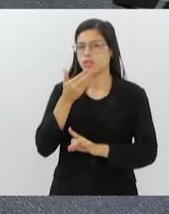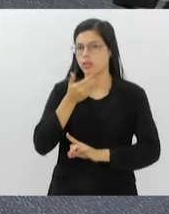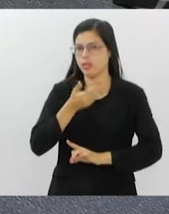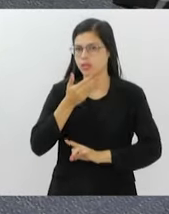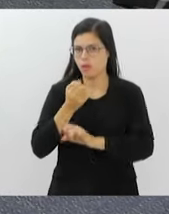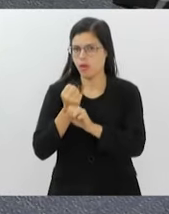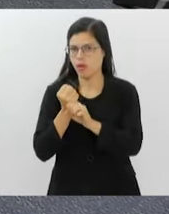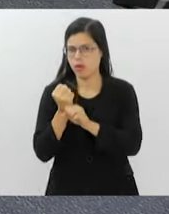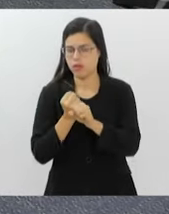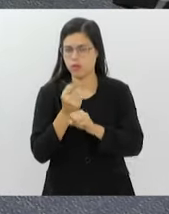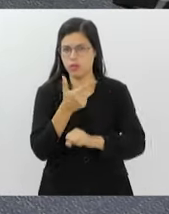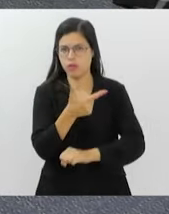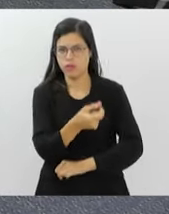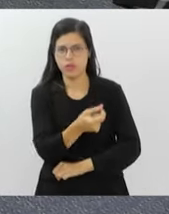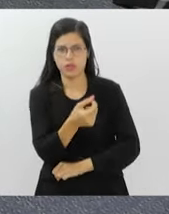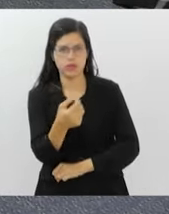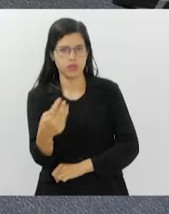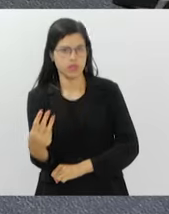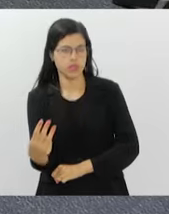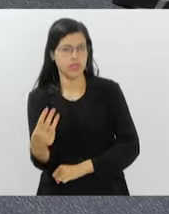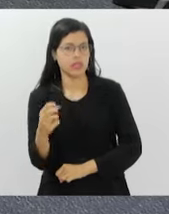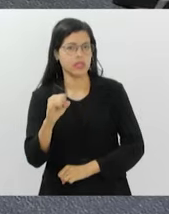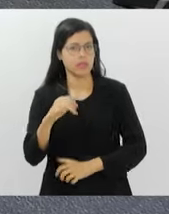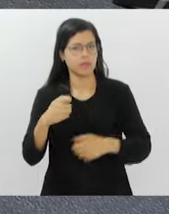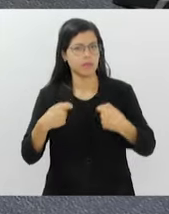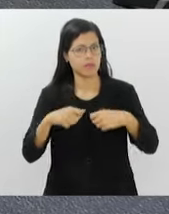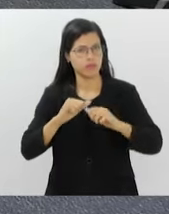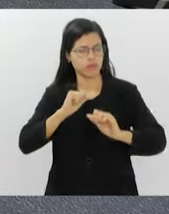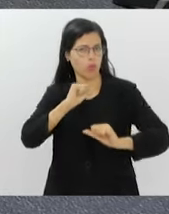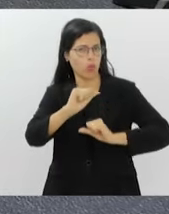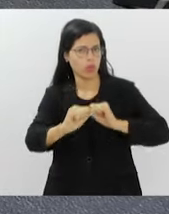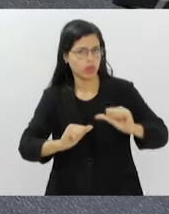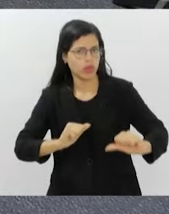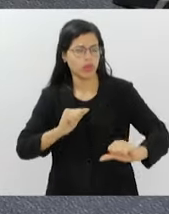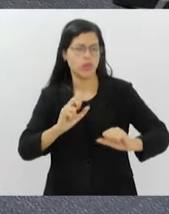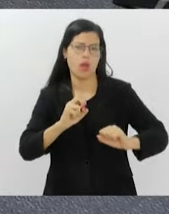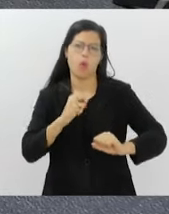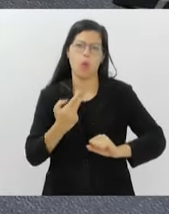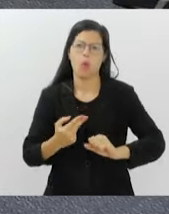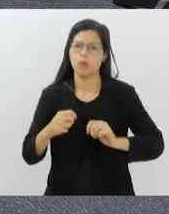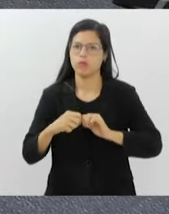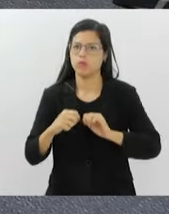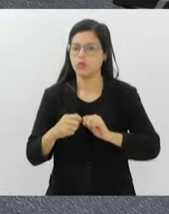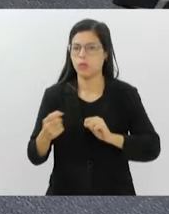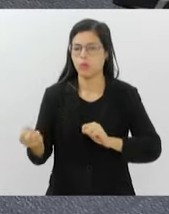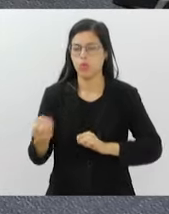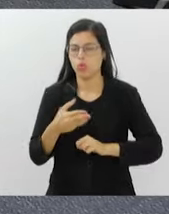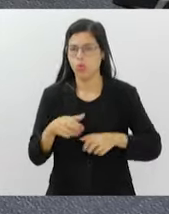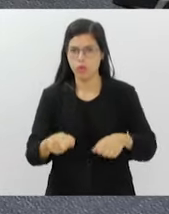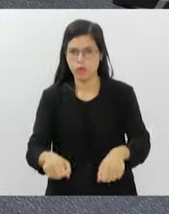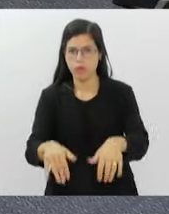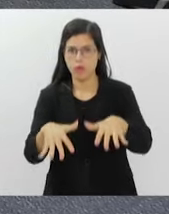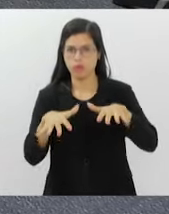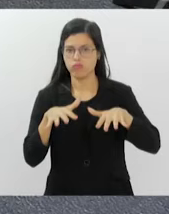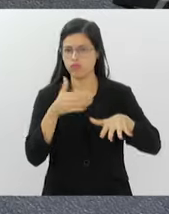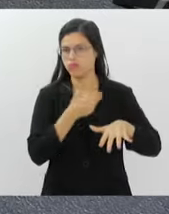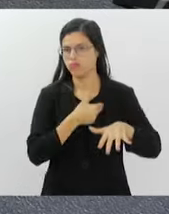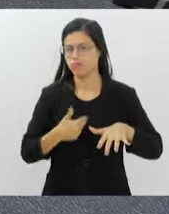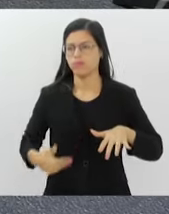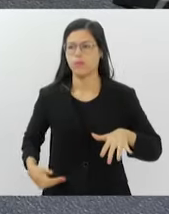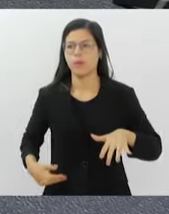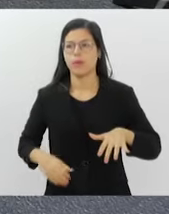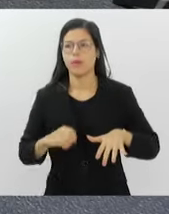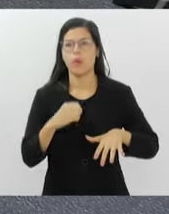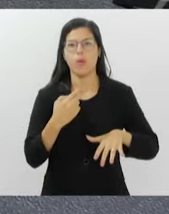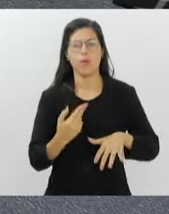necessidade de alterar se H necessidade de fazer uma nova audiência pública se há necessidade de